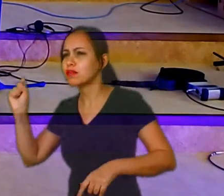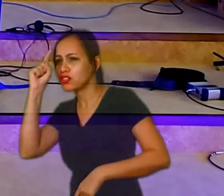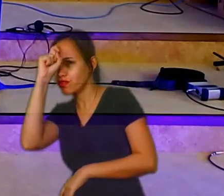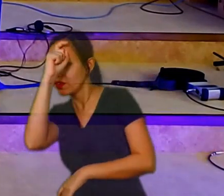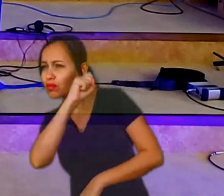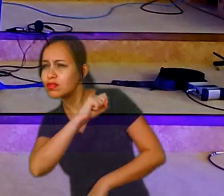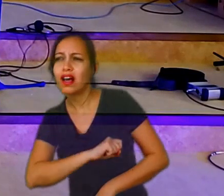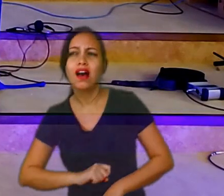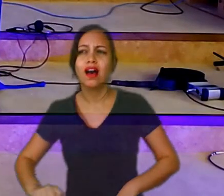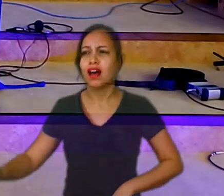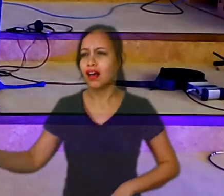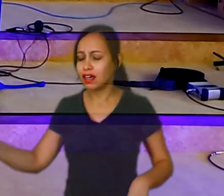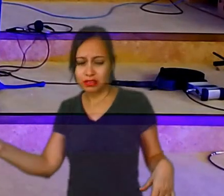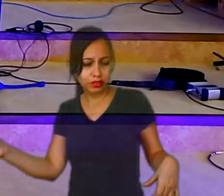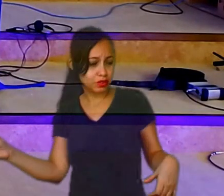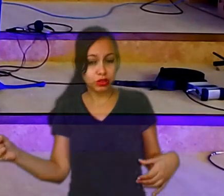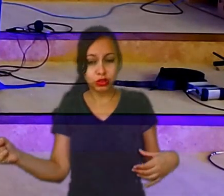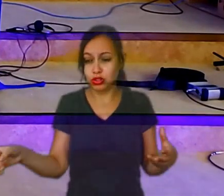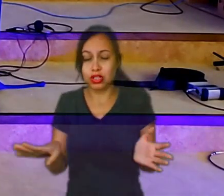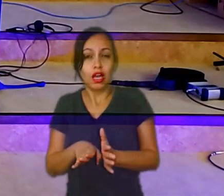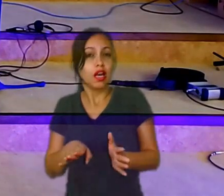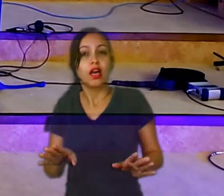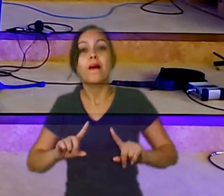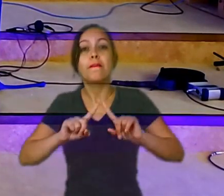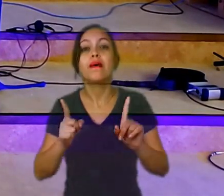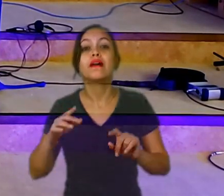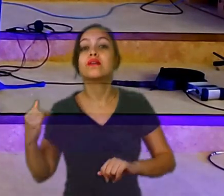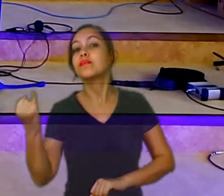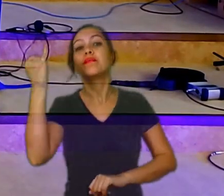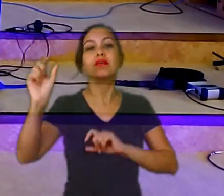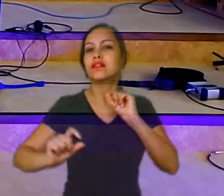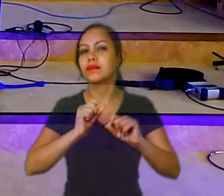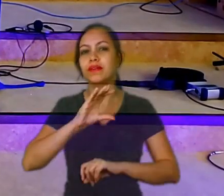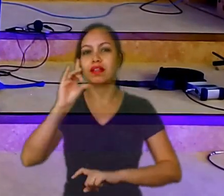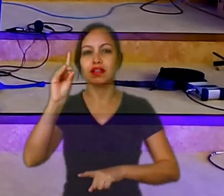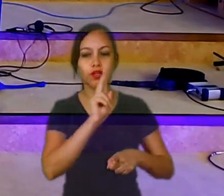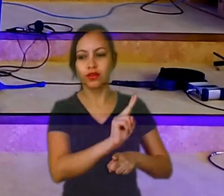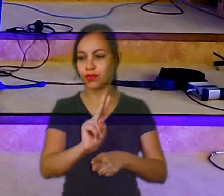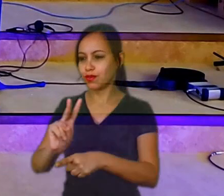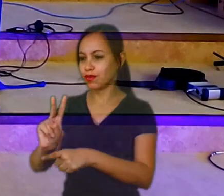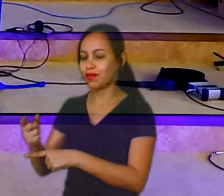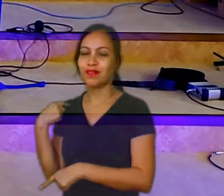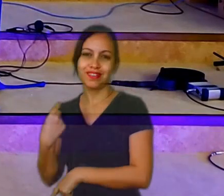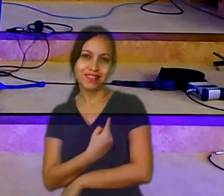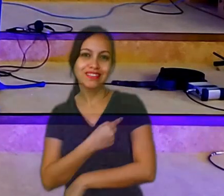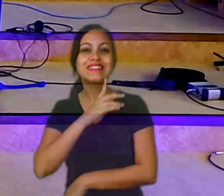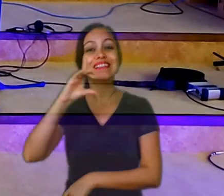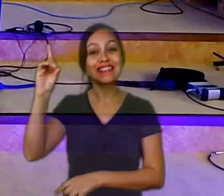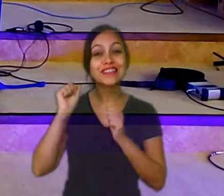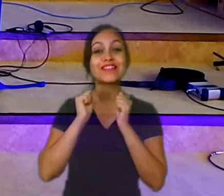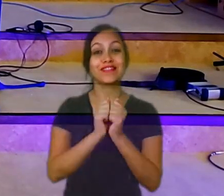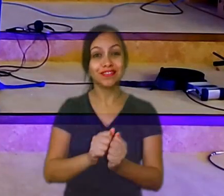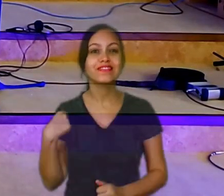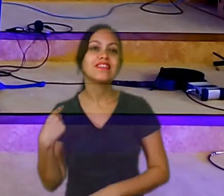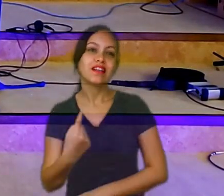chegam a nós. O mais importante é que Deus cuida de nós. É que Ele está comigo e com você nos momentos